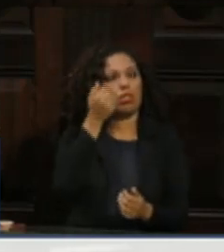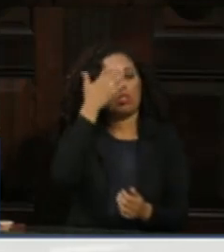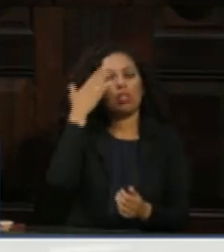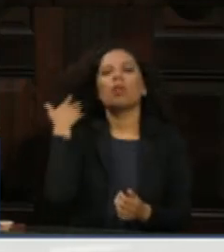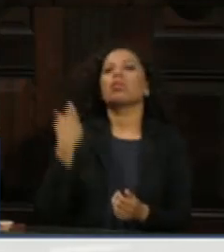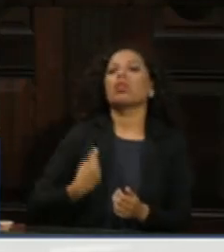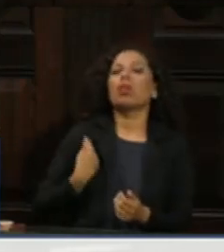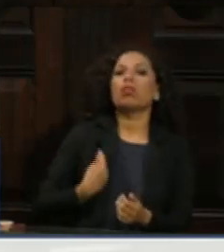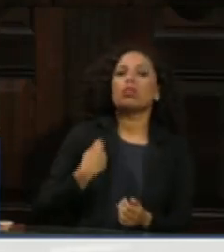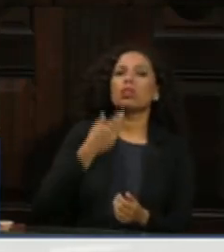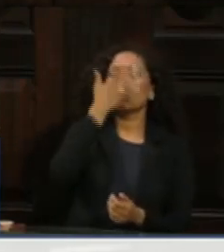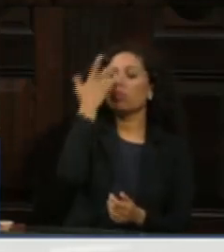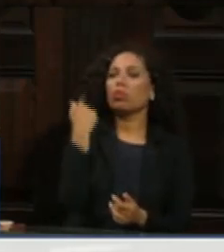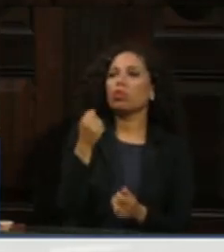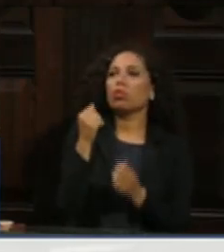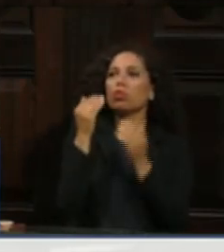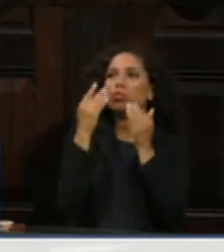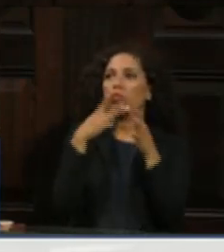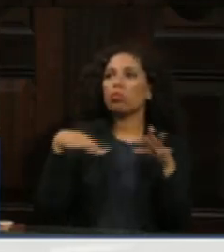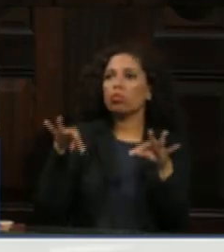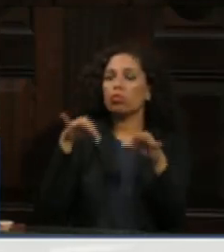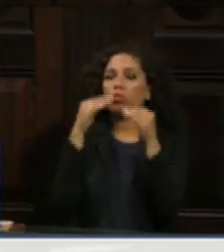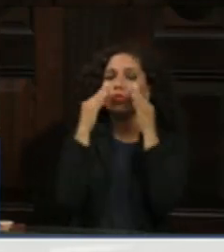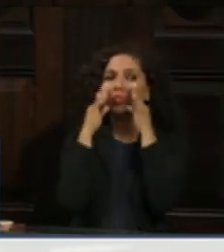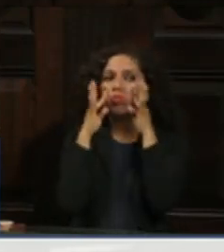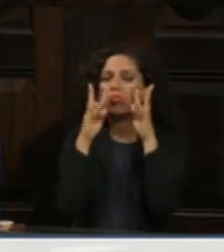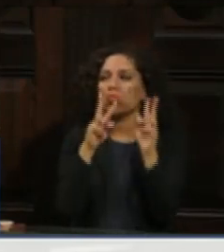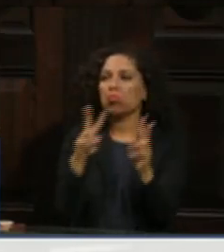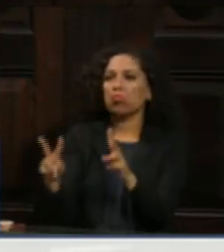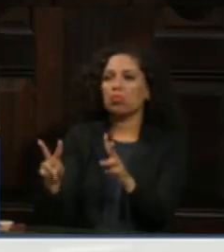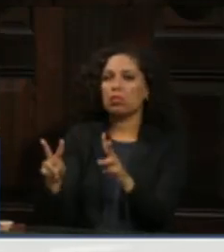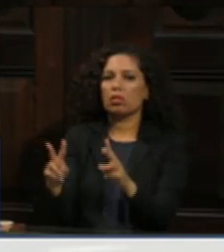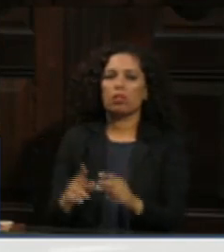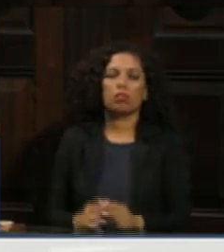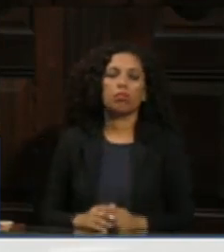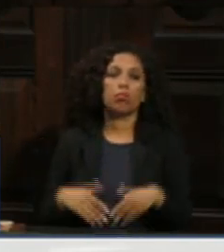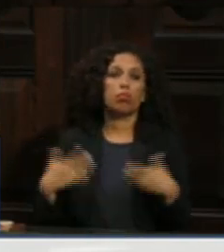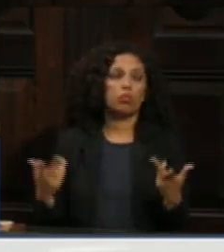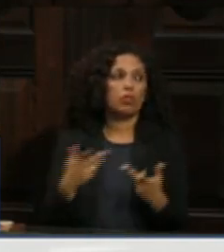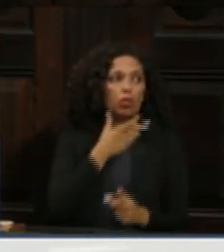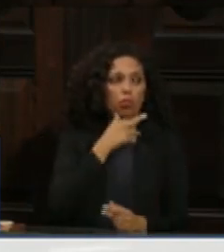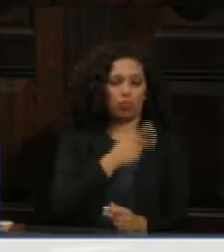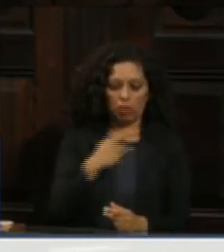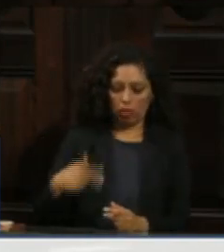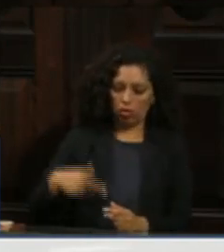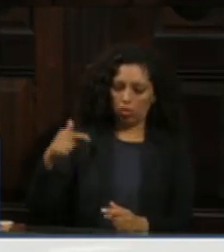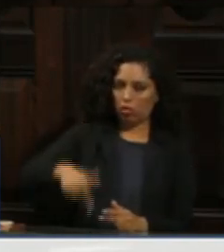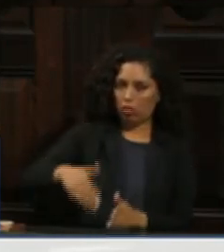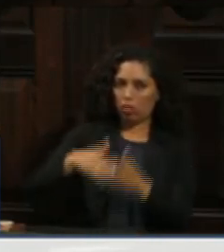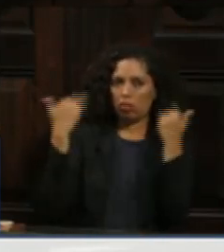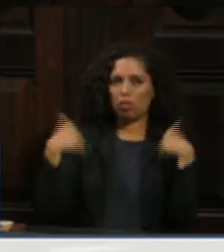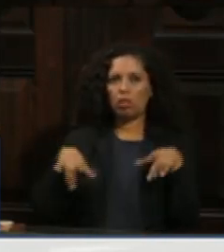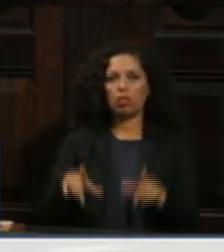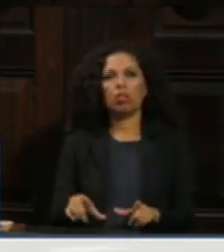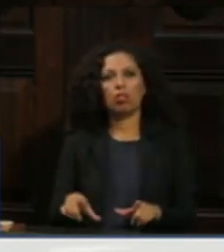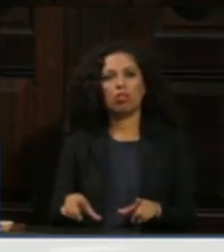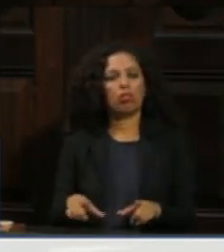teriam sido, eu digo, vítimas da devassa, mas vítimas maiores